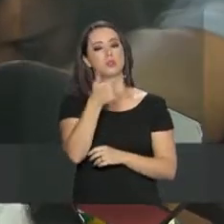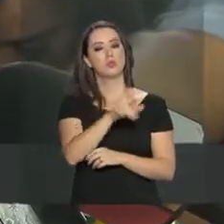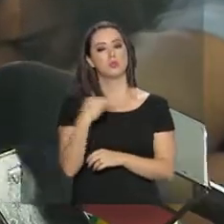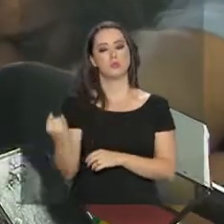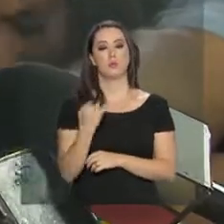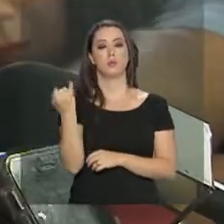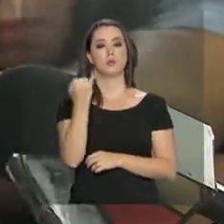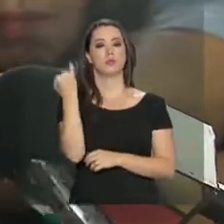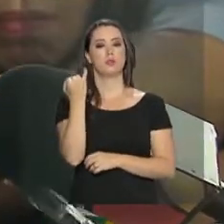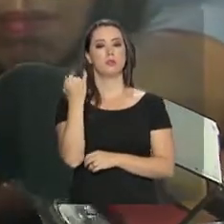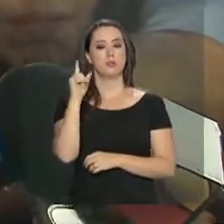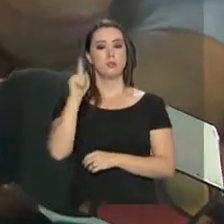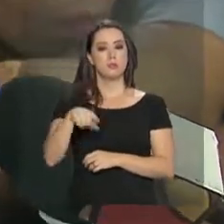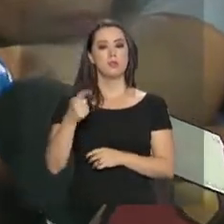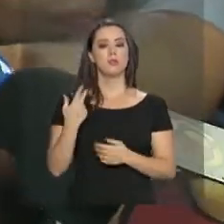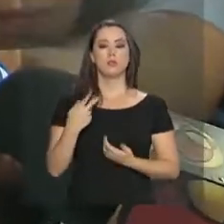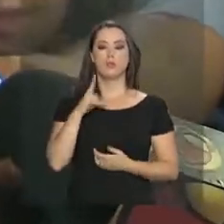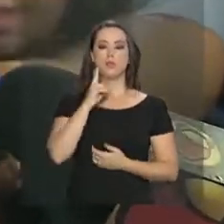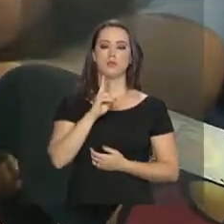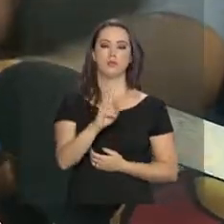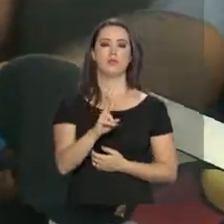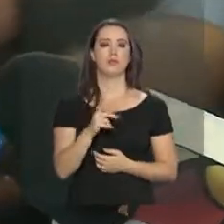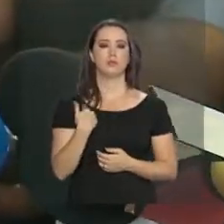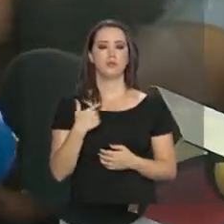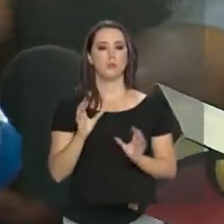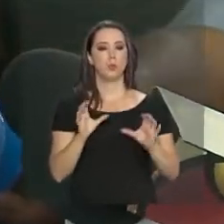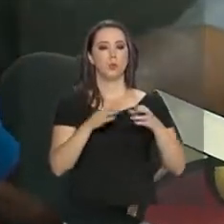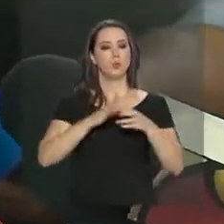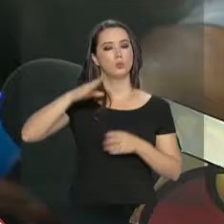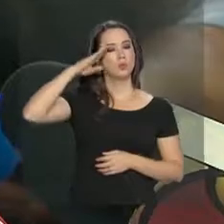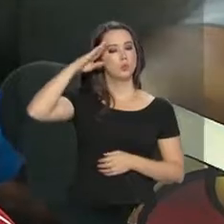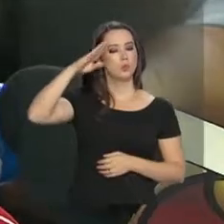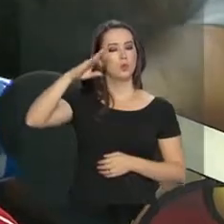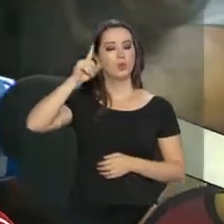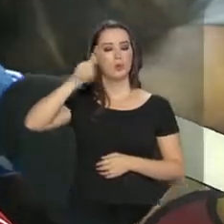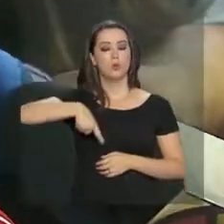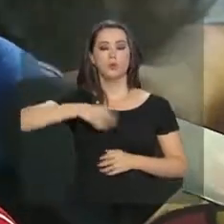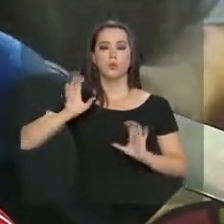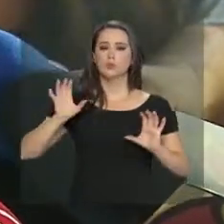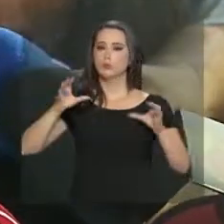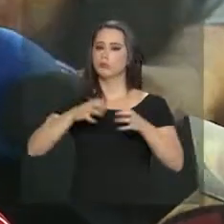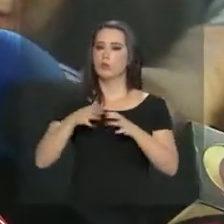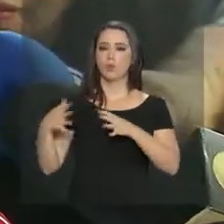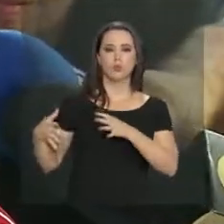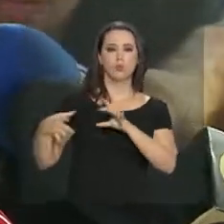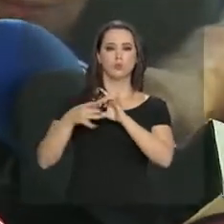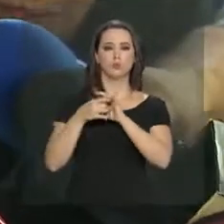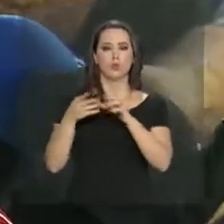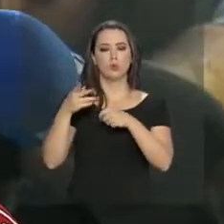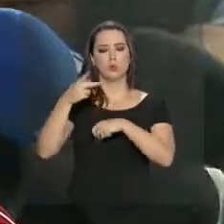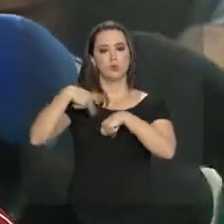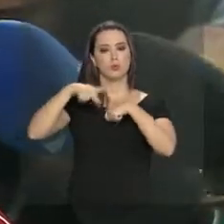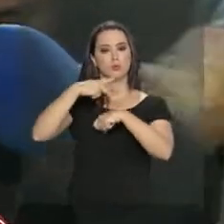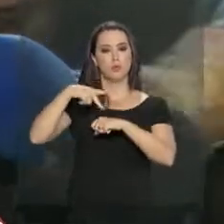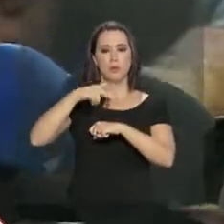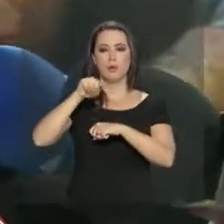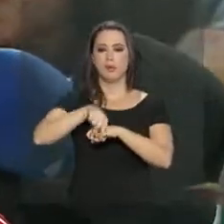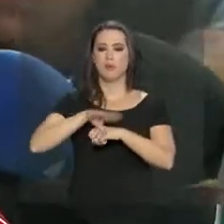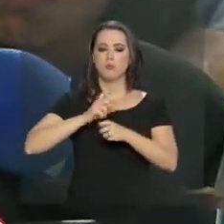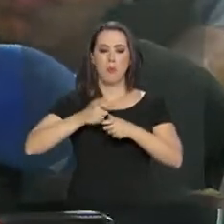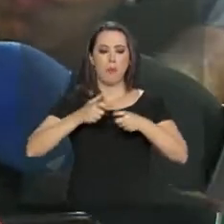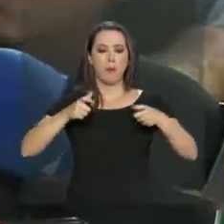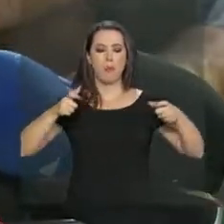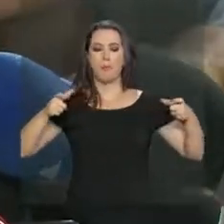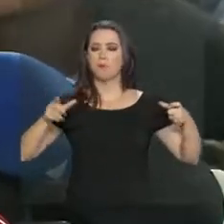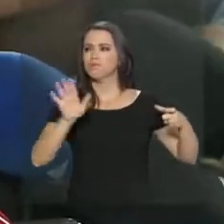importância que ele considera das forças armadas nessa conjuntura no país com as dimensões